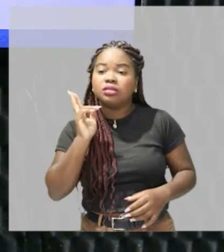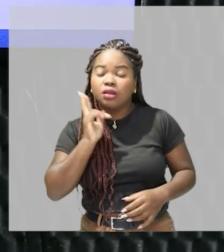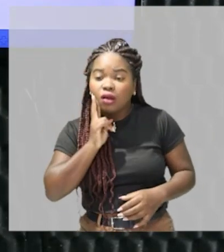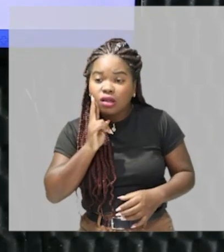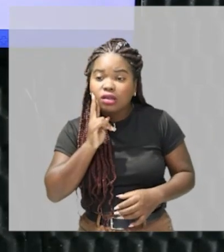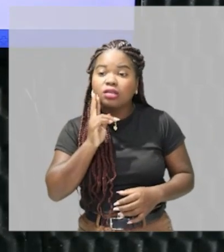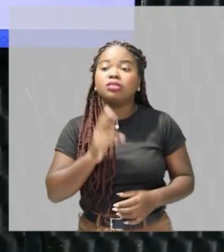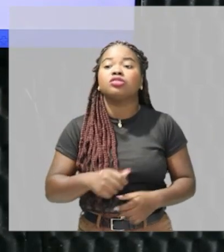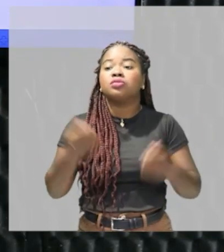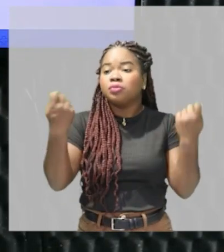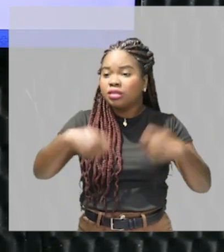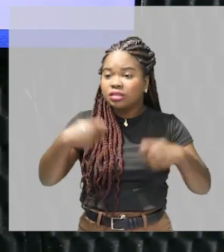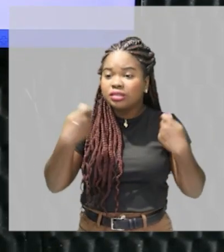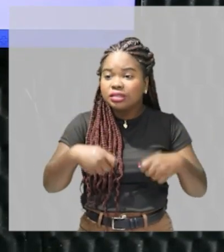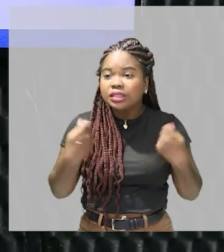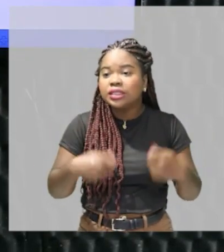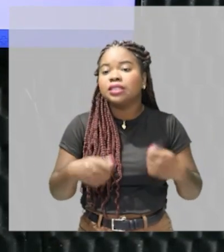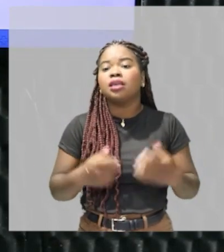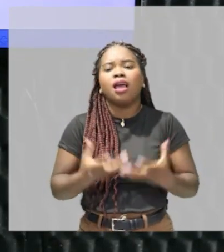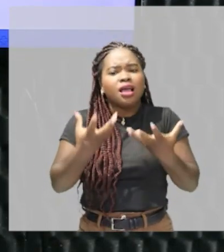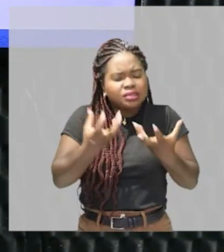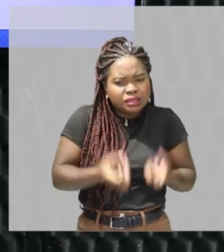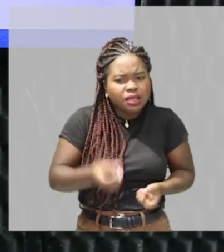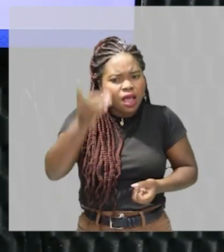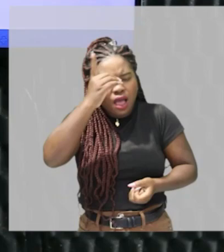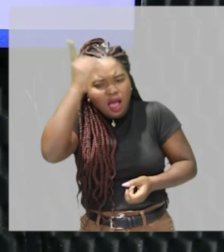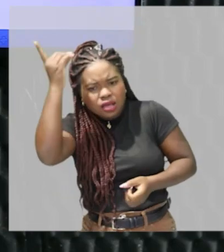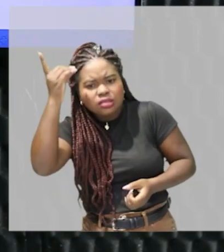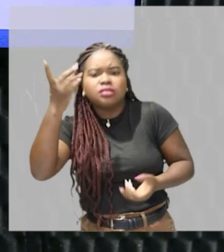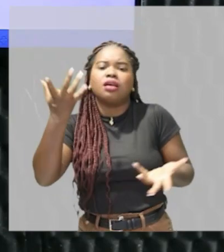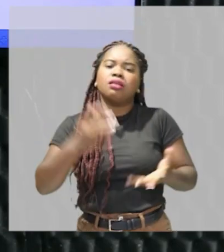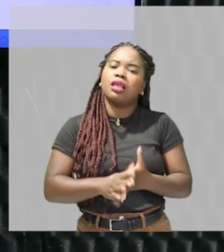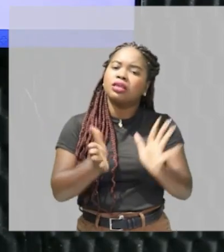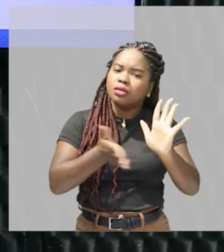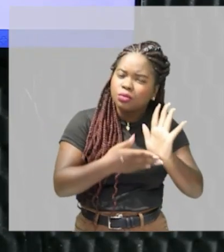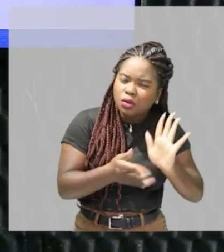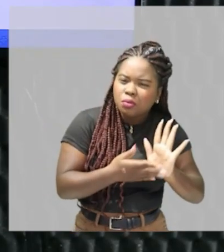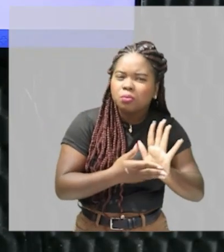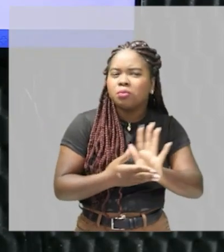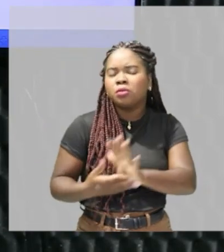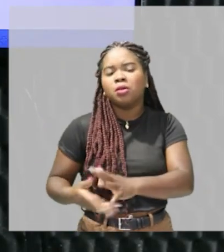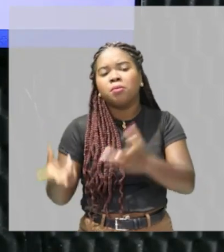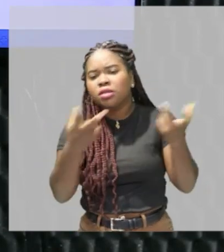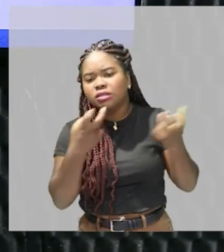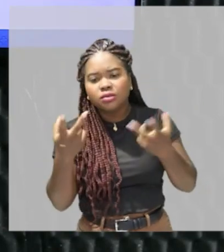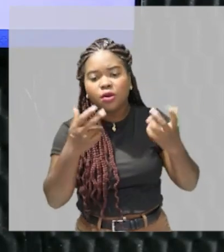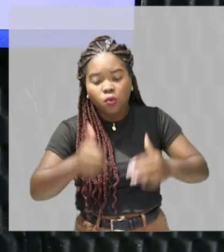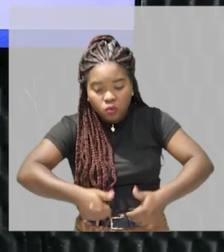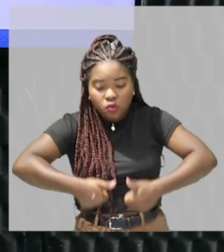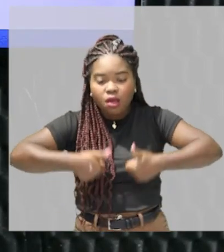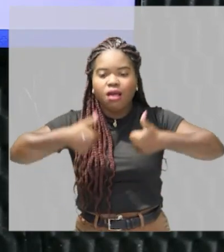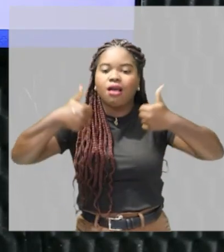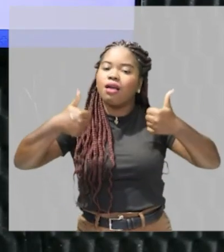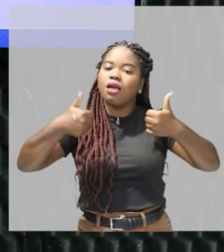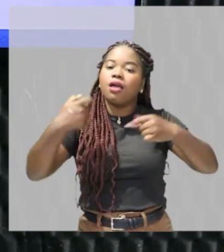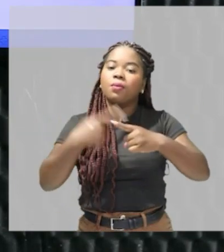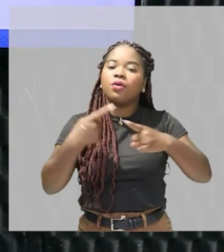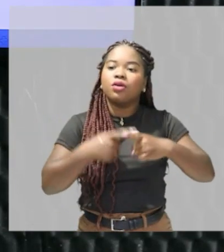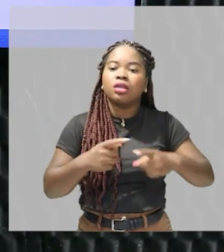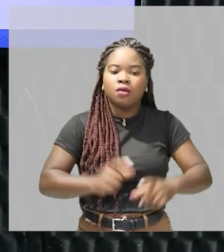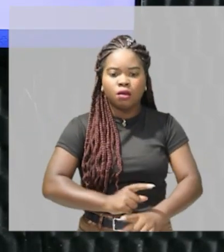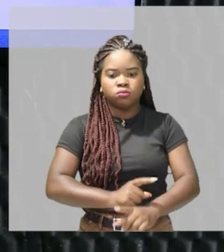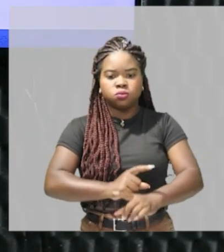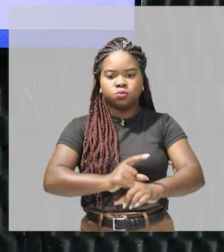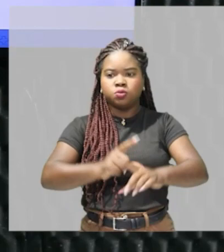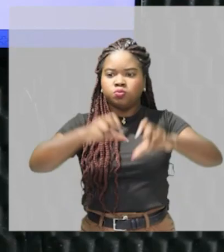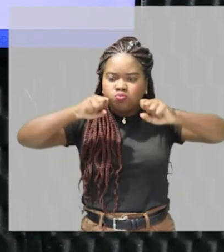deveriam abraçar essa ideia, usar isso ou ver isso como algo positivo, porque vai